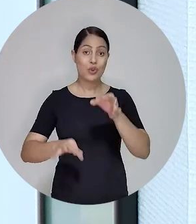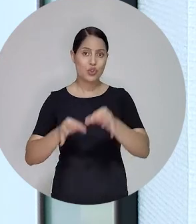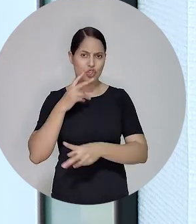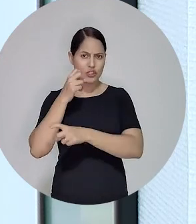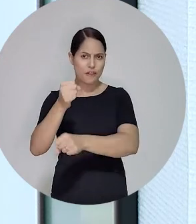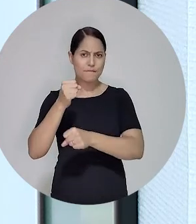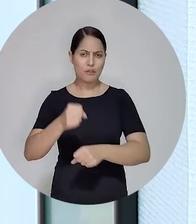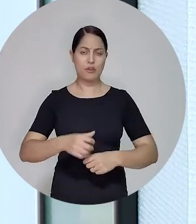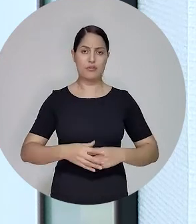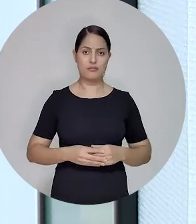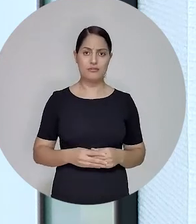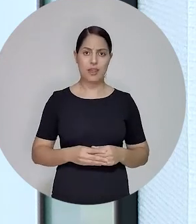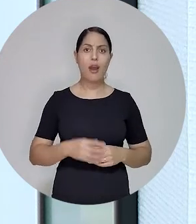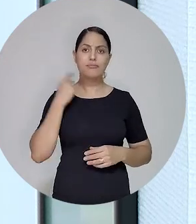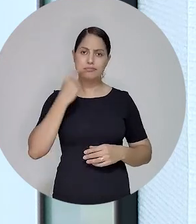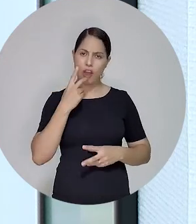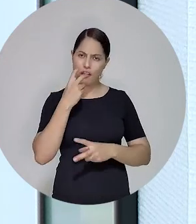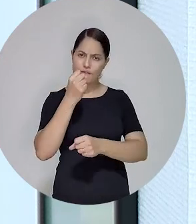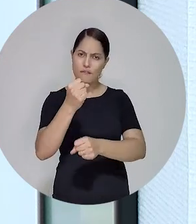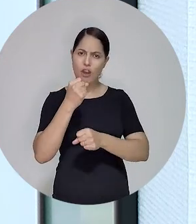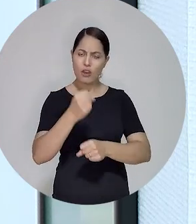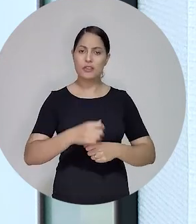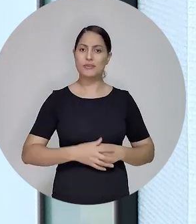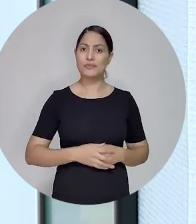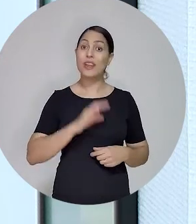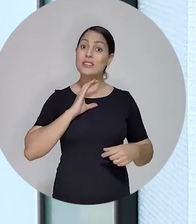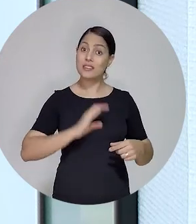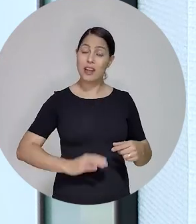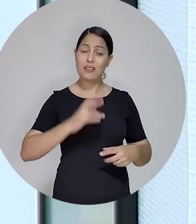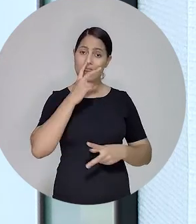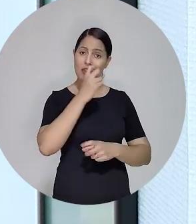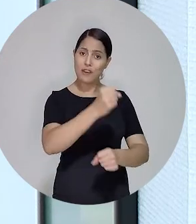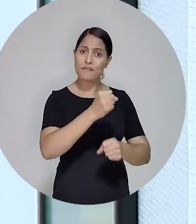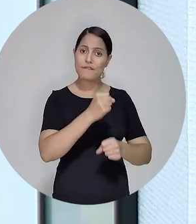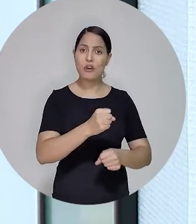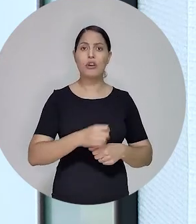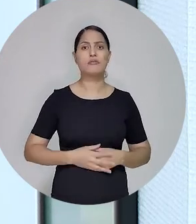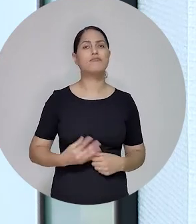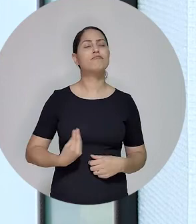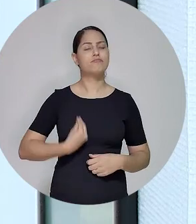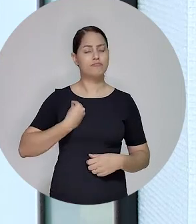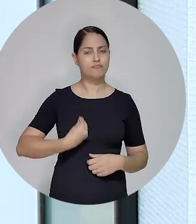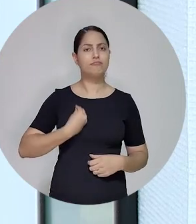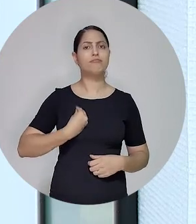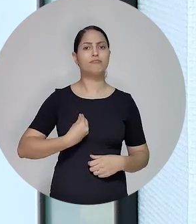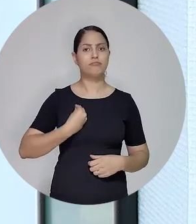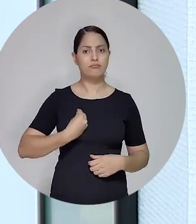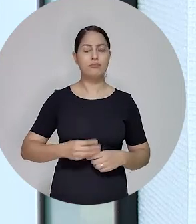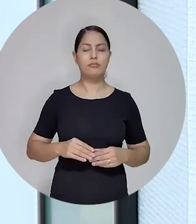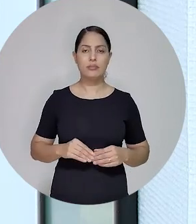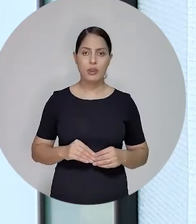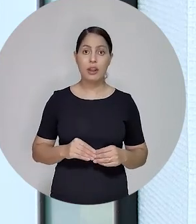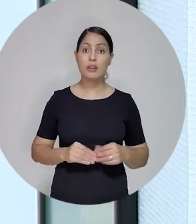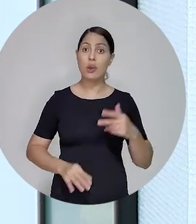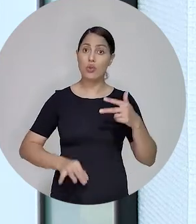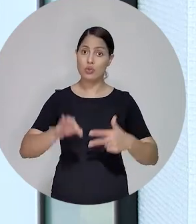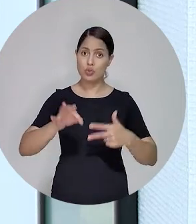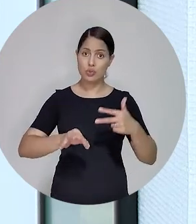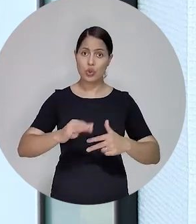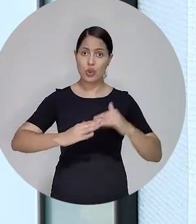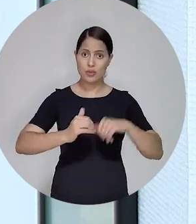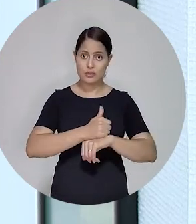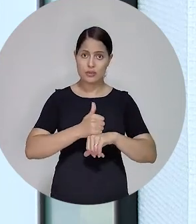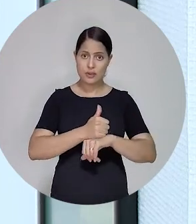fortalece a justiça, fortalece a advocacia e fortalece a cidadania. A presença dos